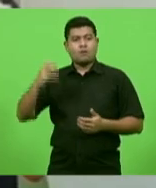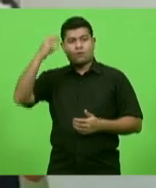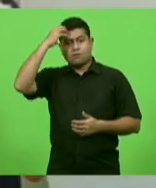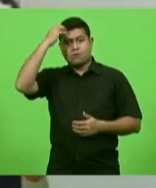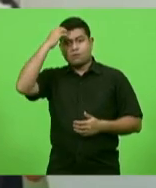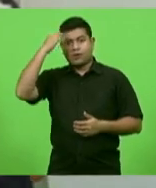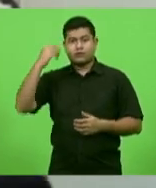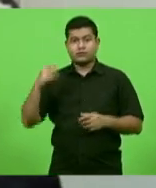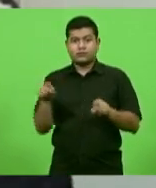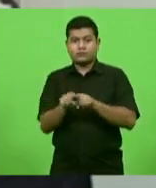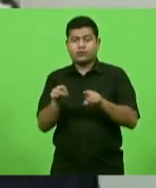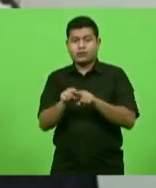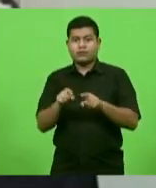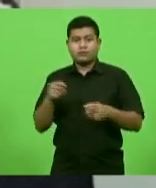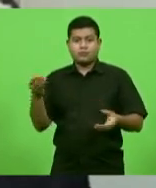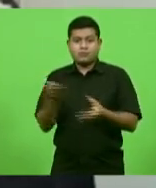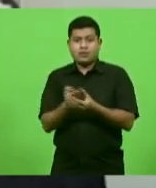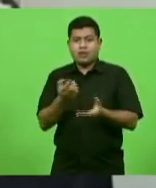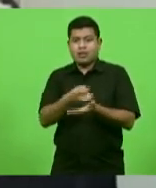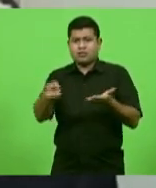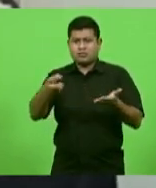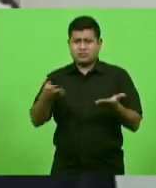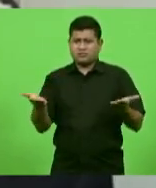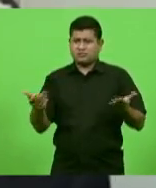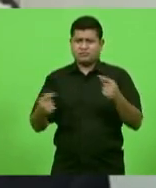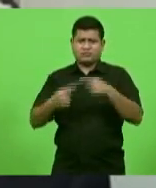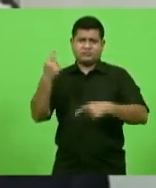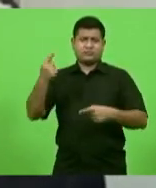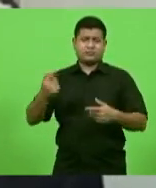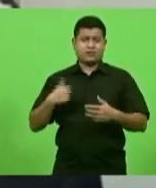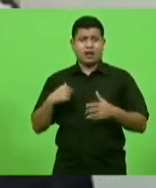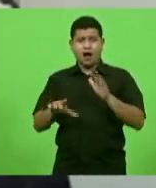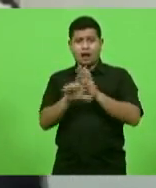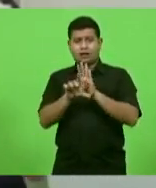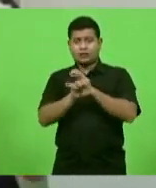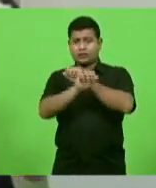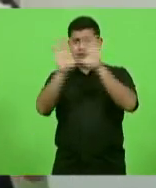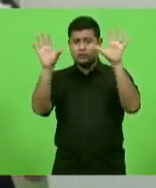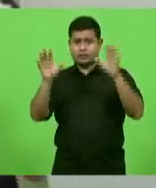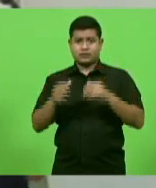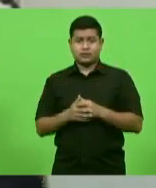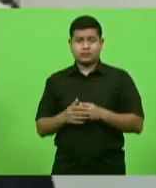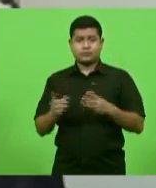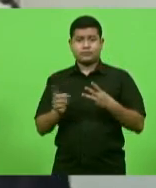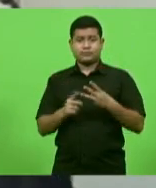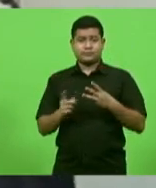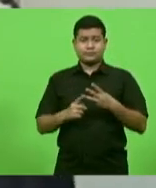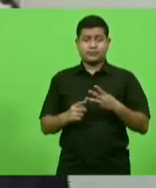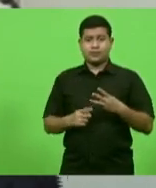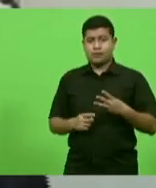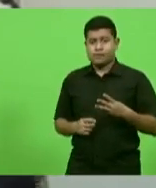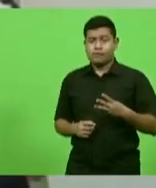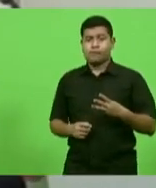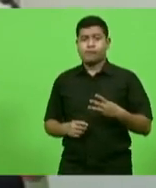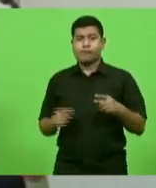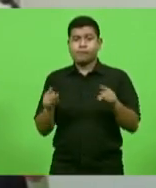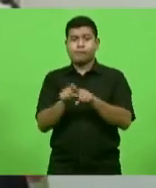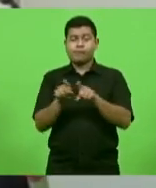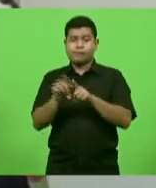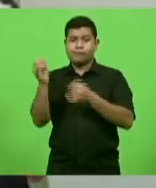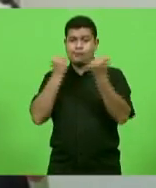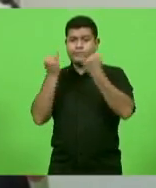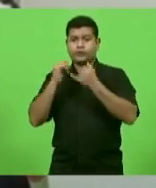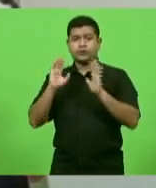processo de impeachment aqui a alegria a lei deixa muito caro isso ele tem três além das informações